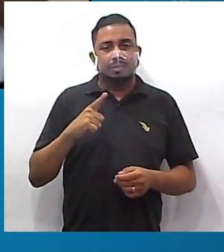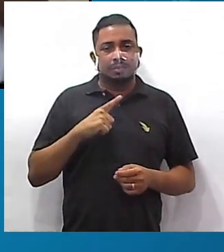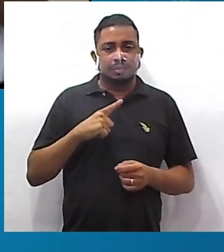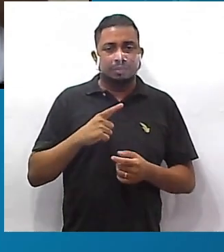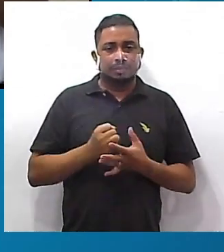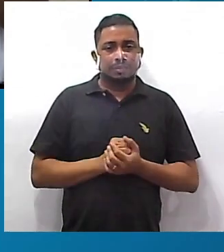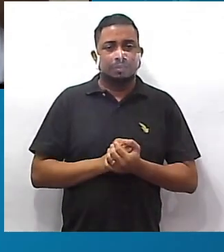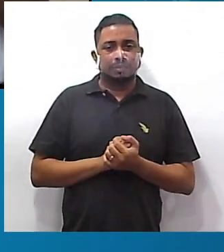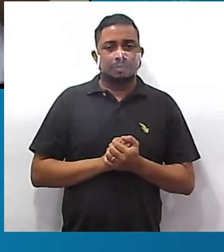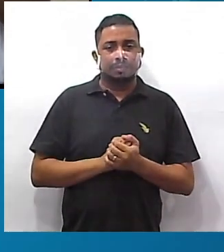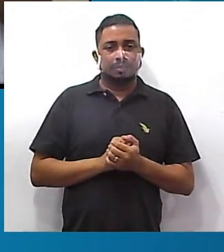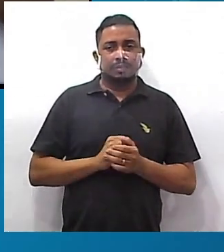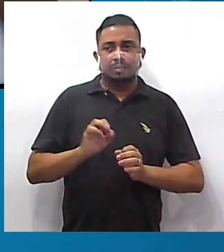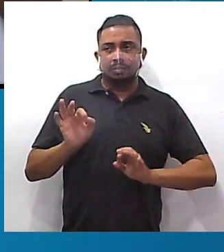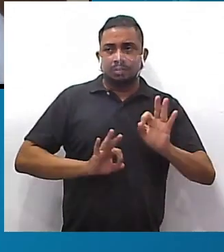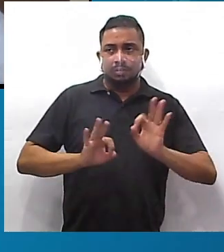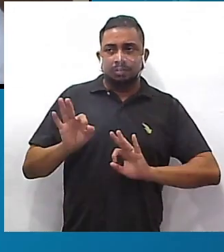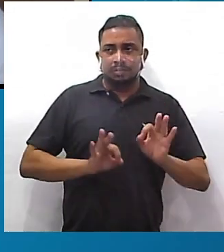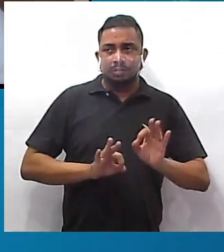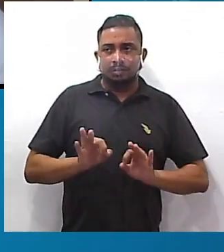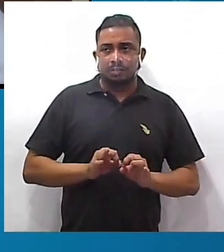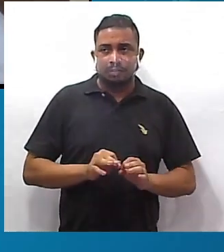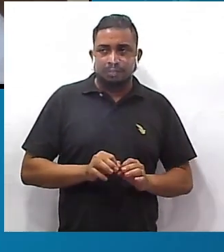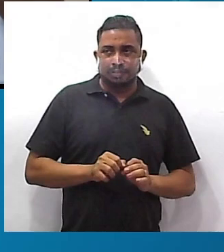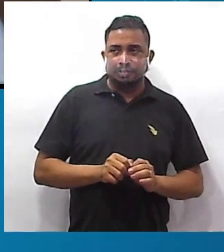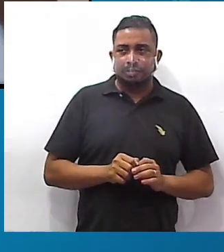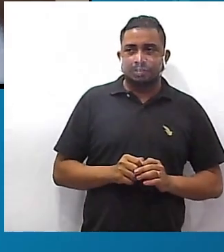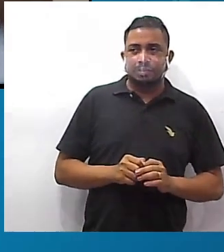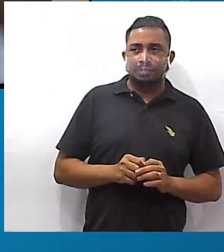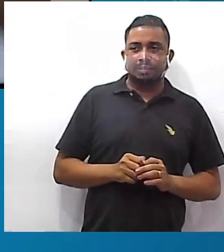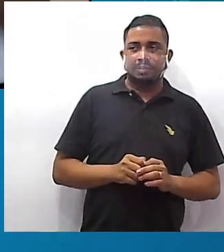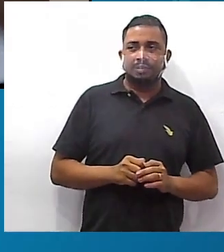minimização e de redução desse risco.